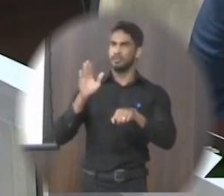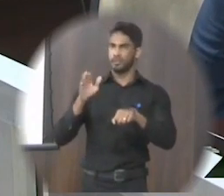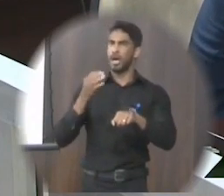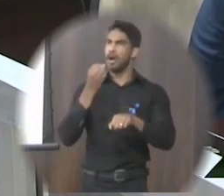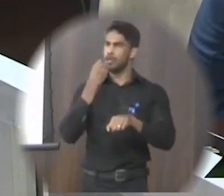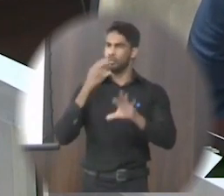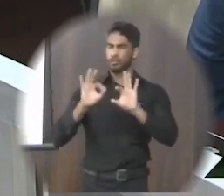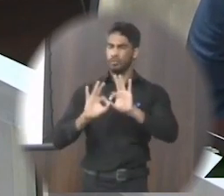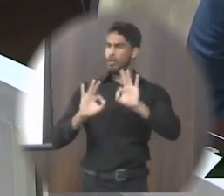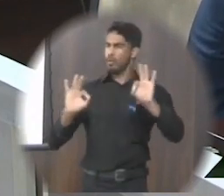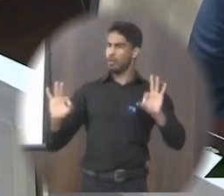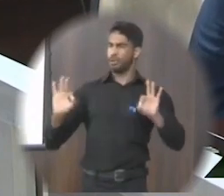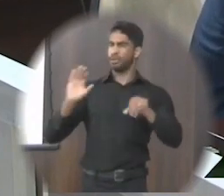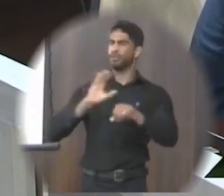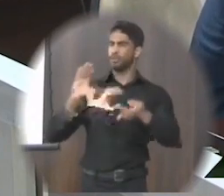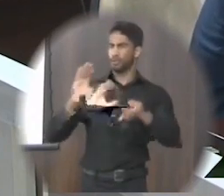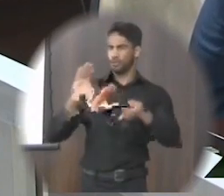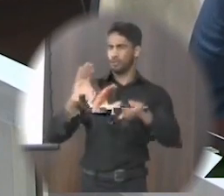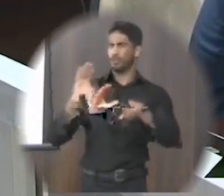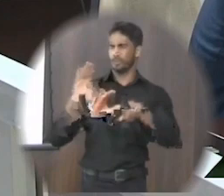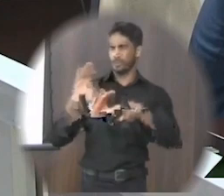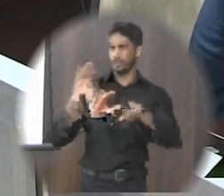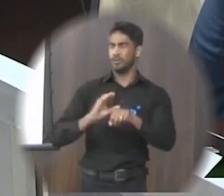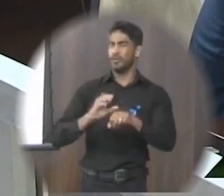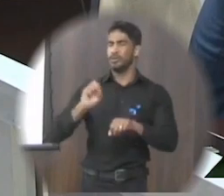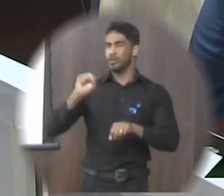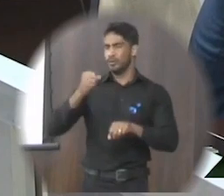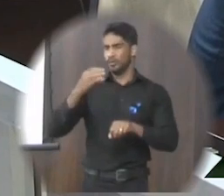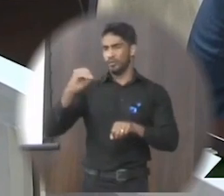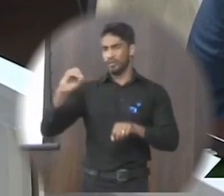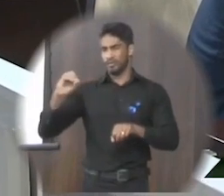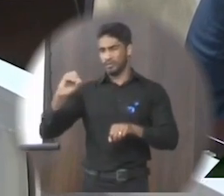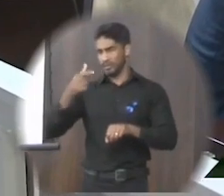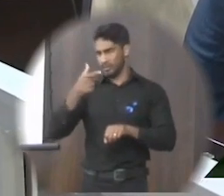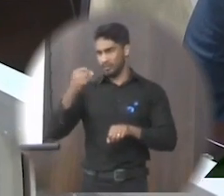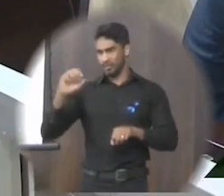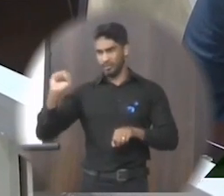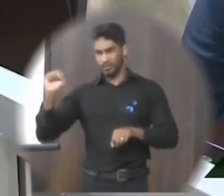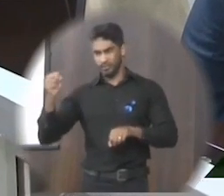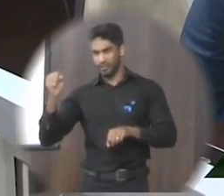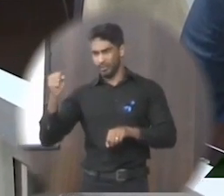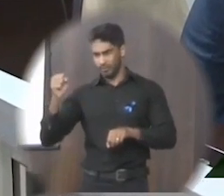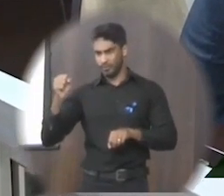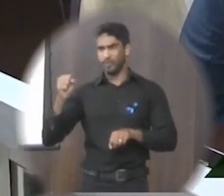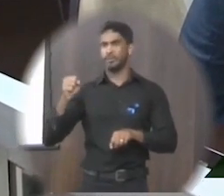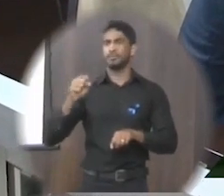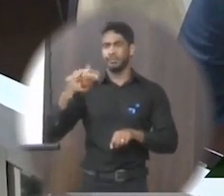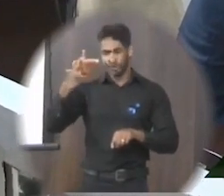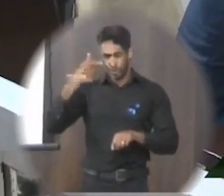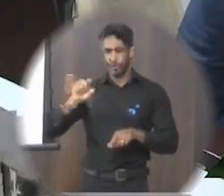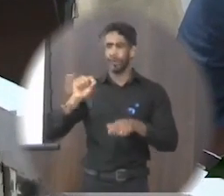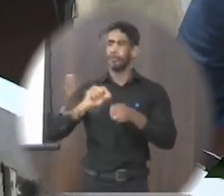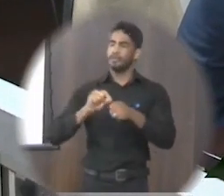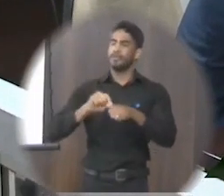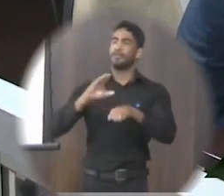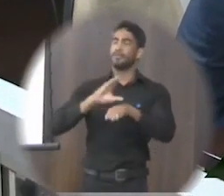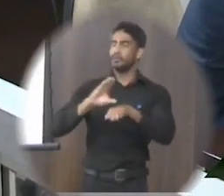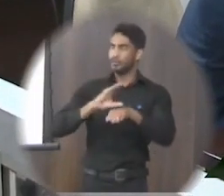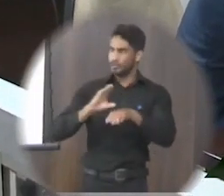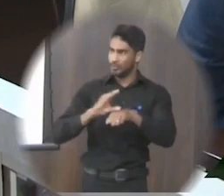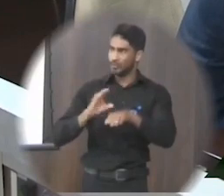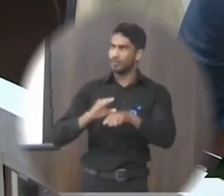pelo Corpo Bombeiro. Em 2008, eu trabalhava no Independência, na época frigorífico, eu repeti esse curso,